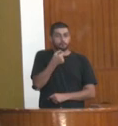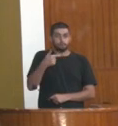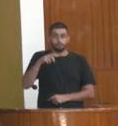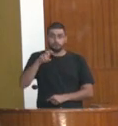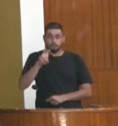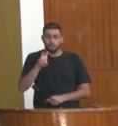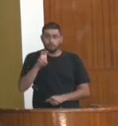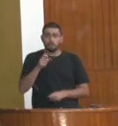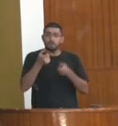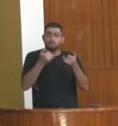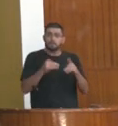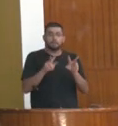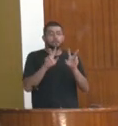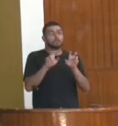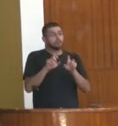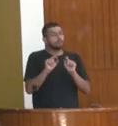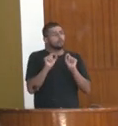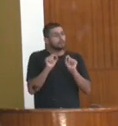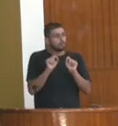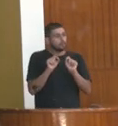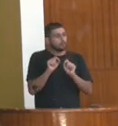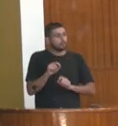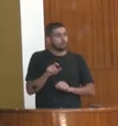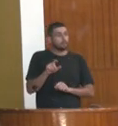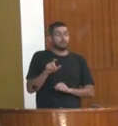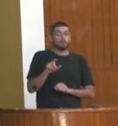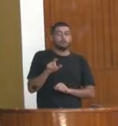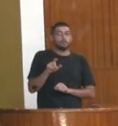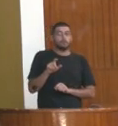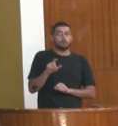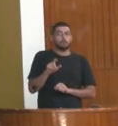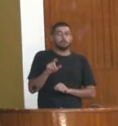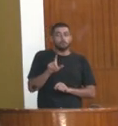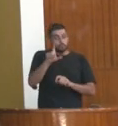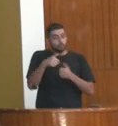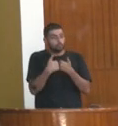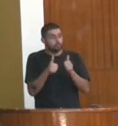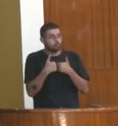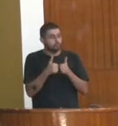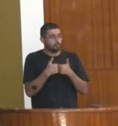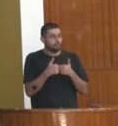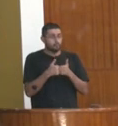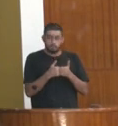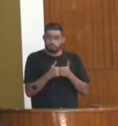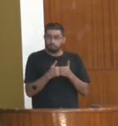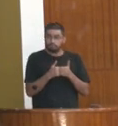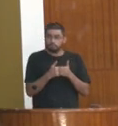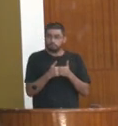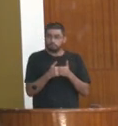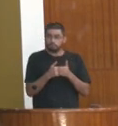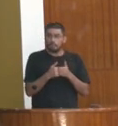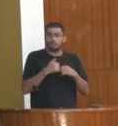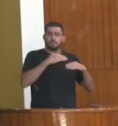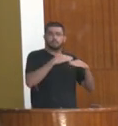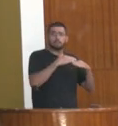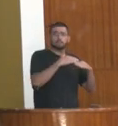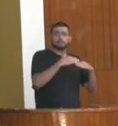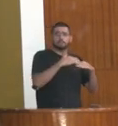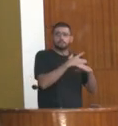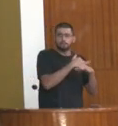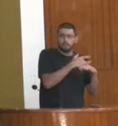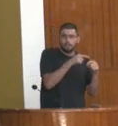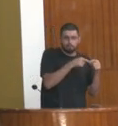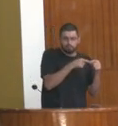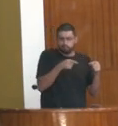versa sobre o vale social, que é o passe concedido para no Estado do Rio de Janeiro para os transportes intermunicipal. E